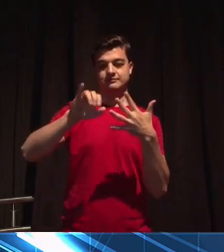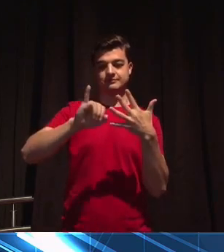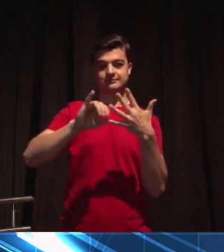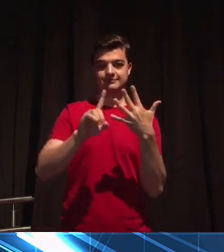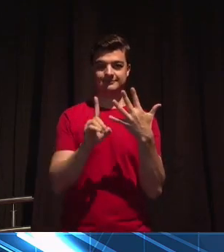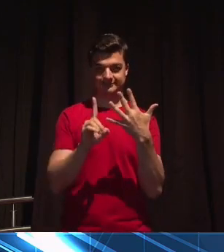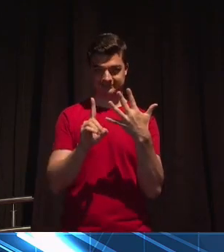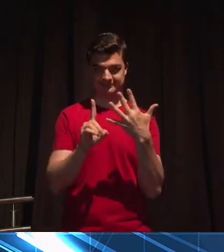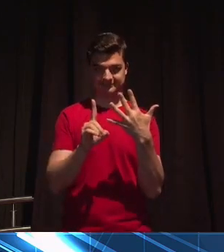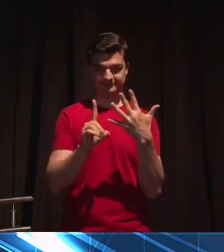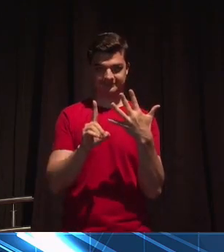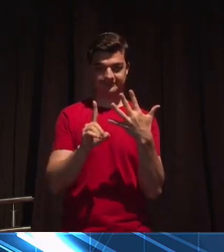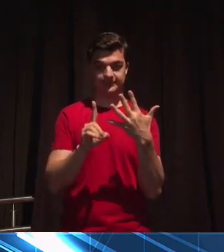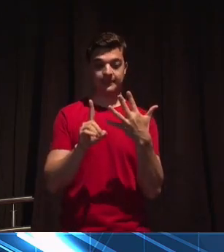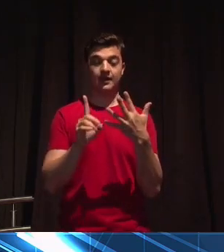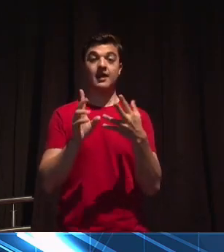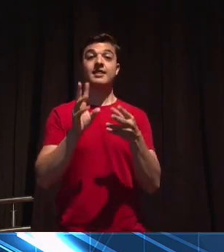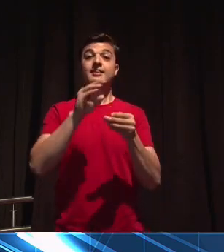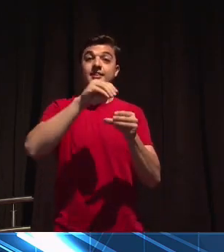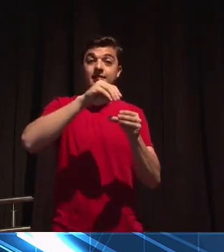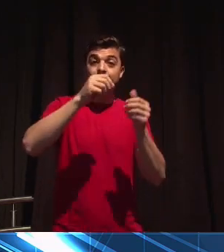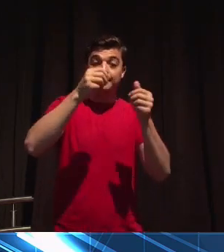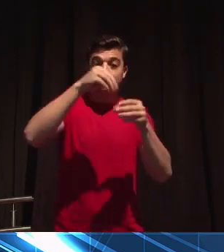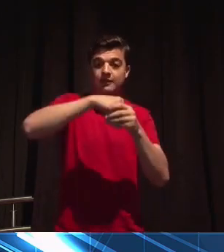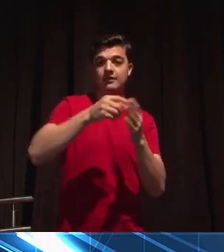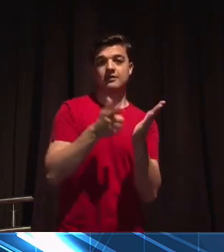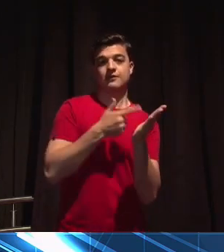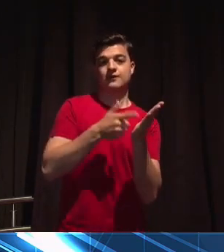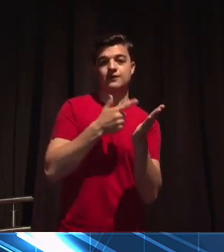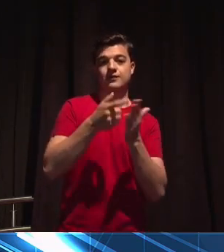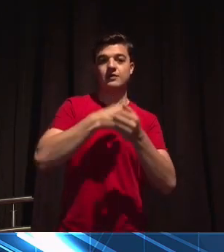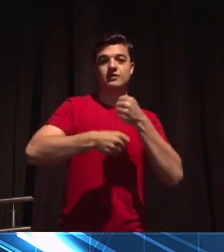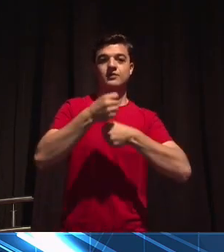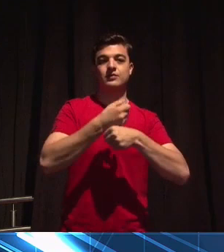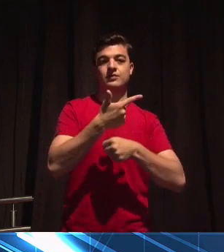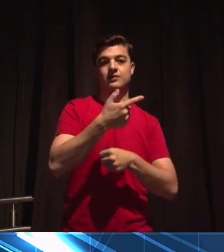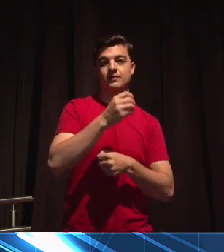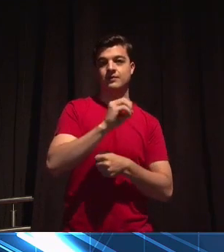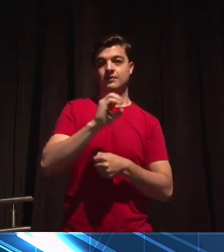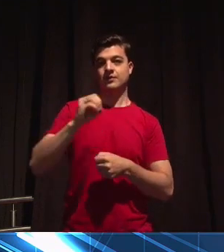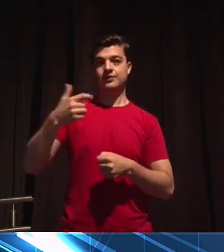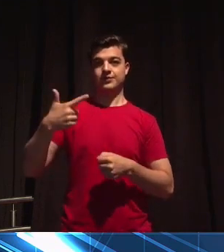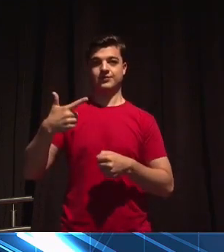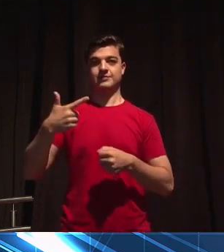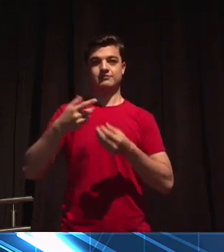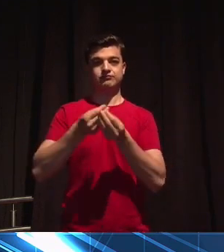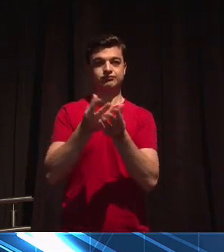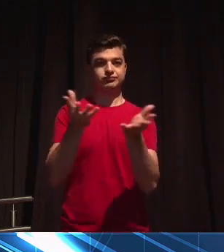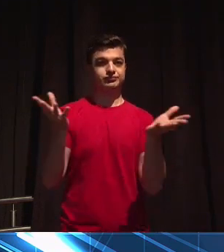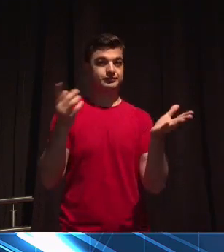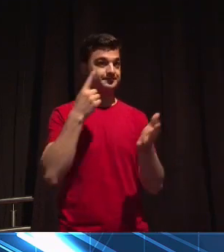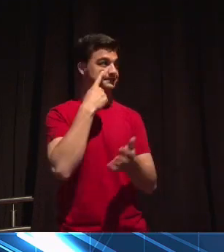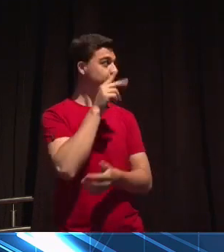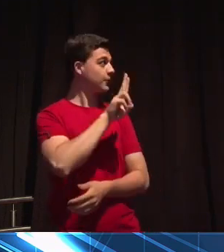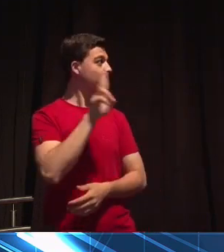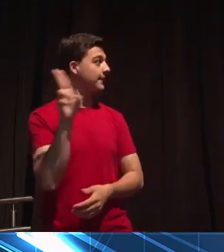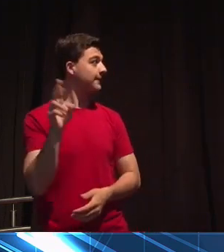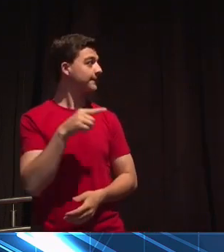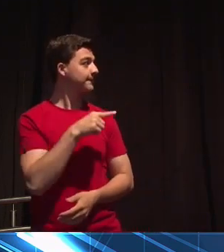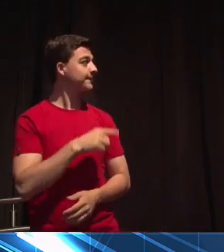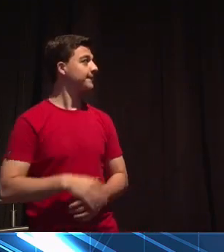discussões da internet mas vem desse livro aí de 2002 que é o age ou software e